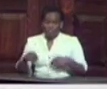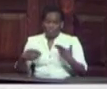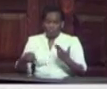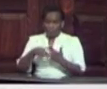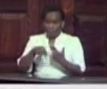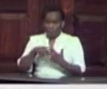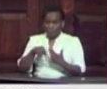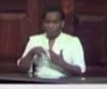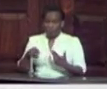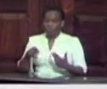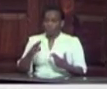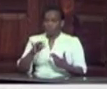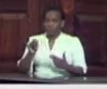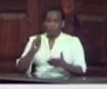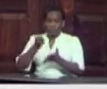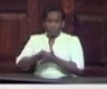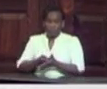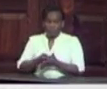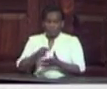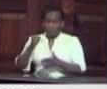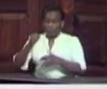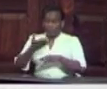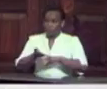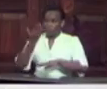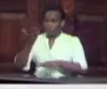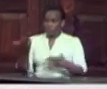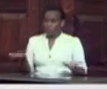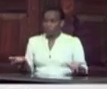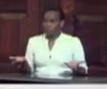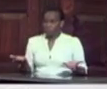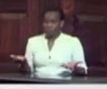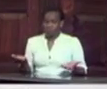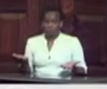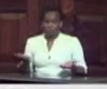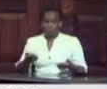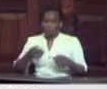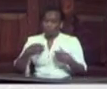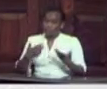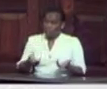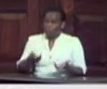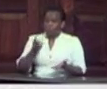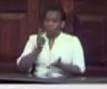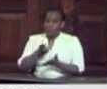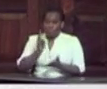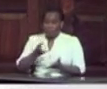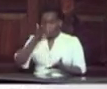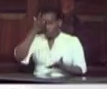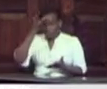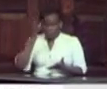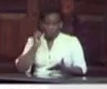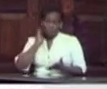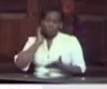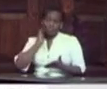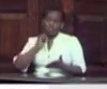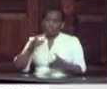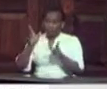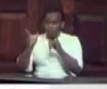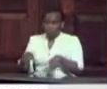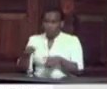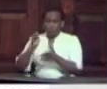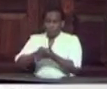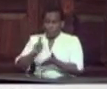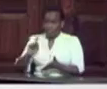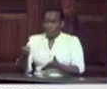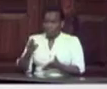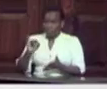bilhete único só alcança a partir de R$ 8,00. Então, mesmo aquele que é isento do imposto